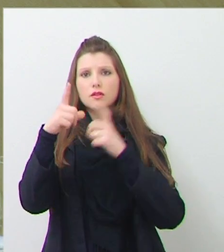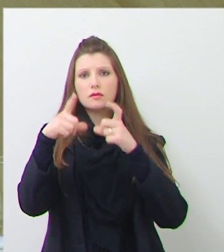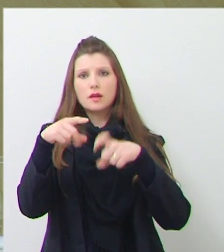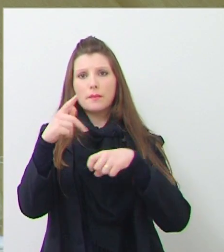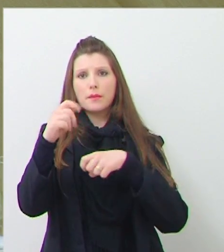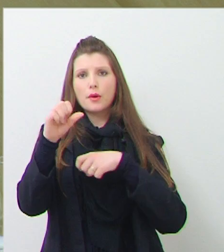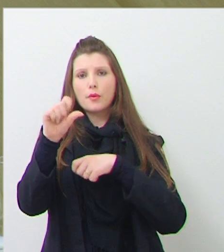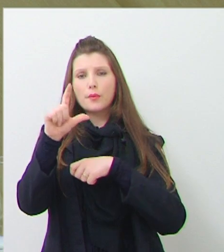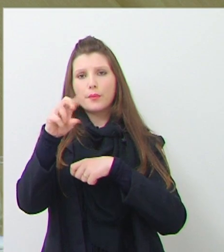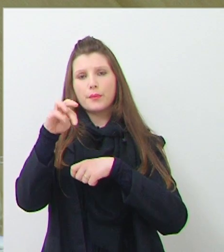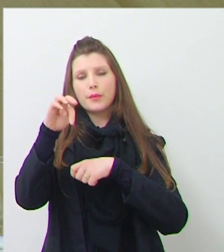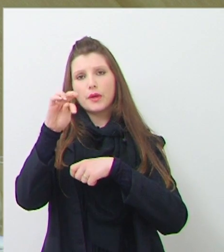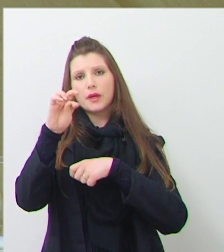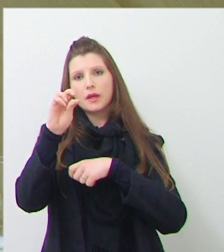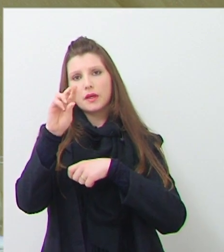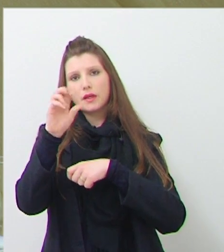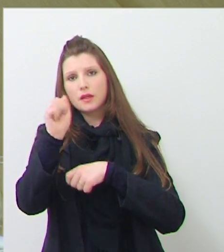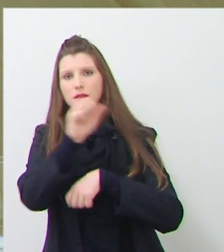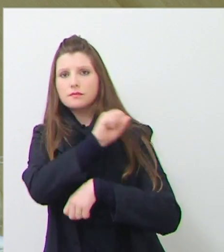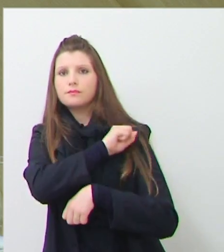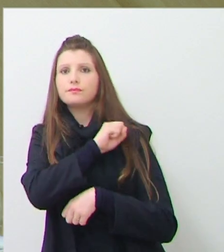Paineiras. Indicação